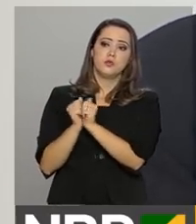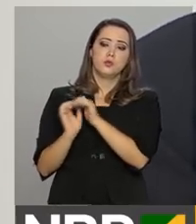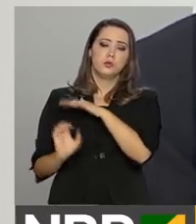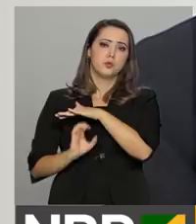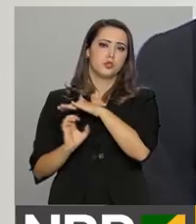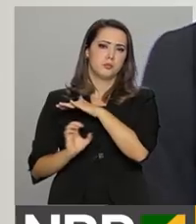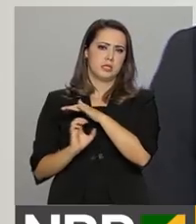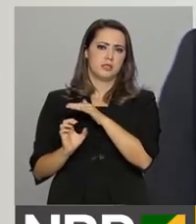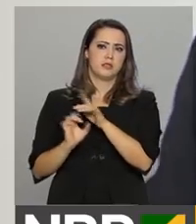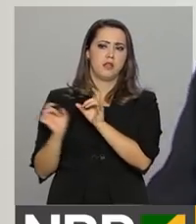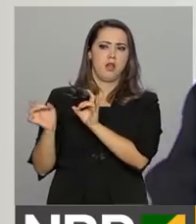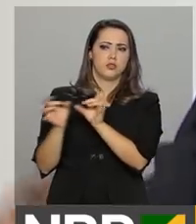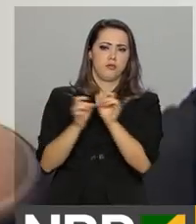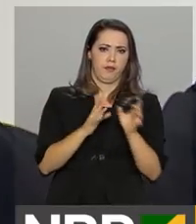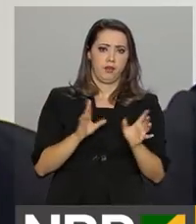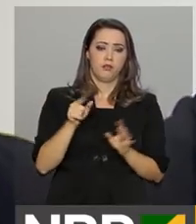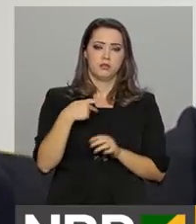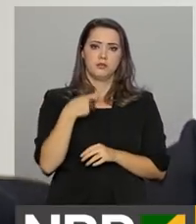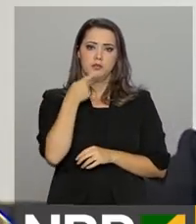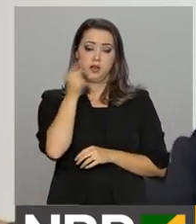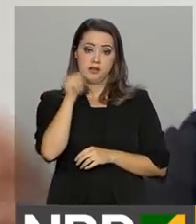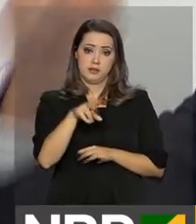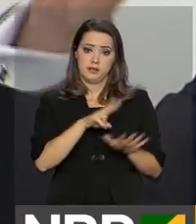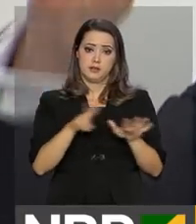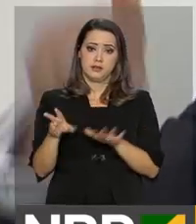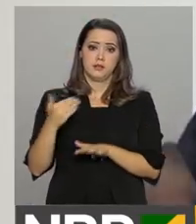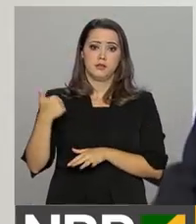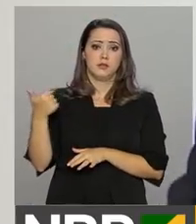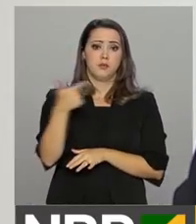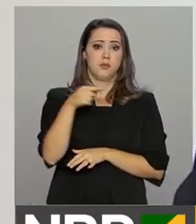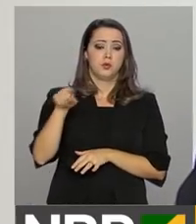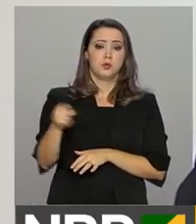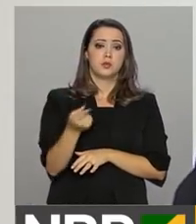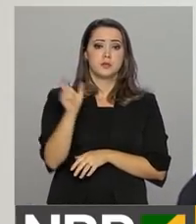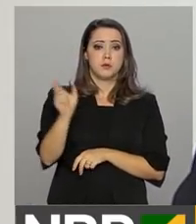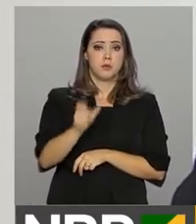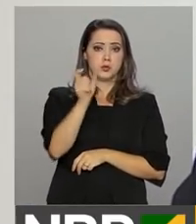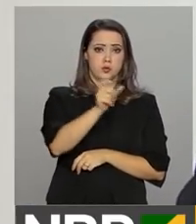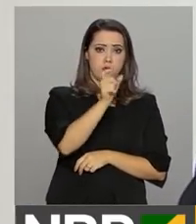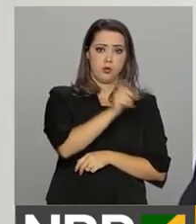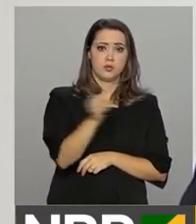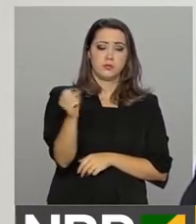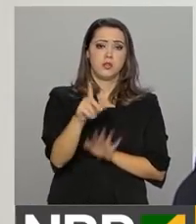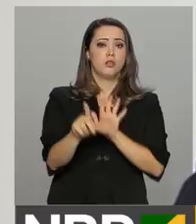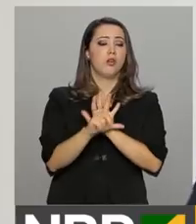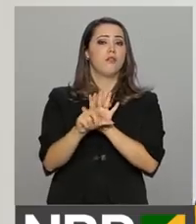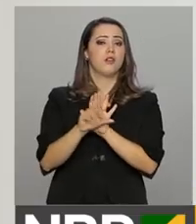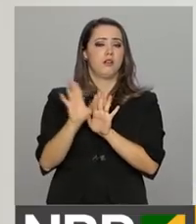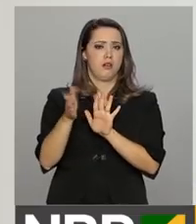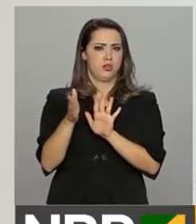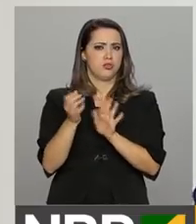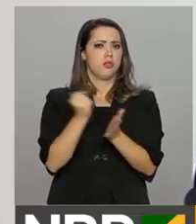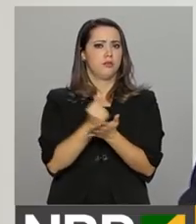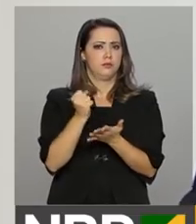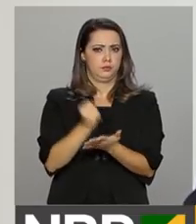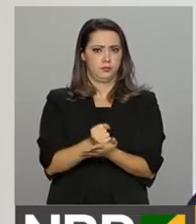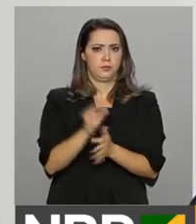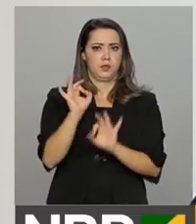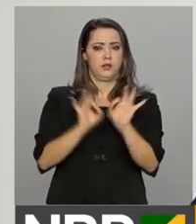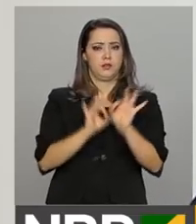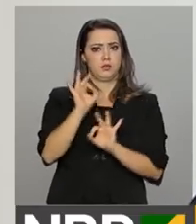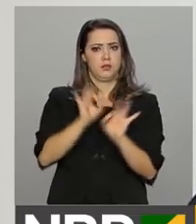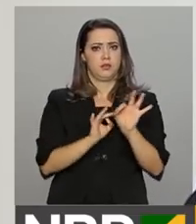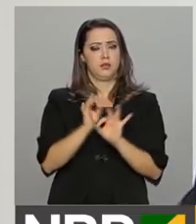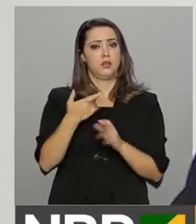em felipe julio eu já contratei nesta semana vai 12 mil empregados pela nova legislação eo a organização de